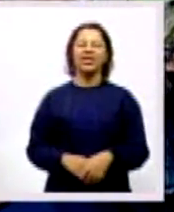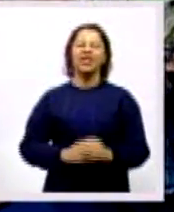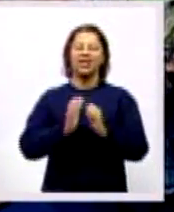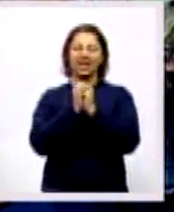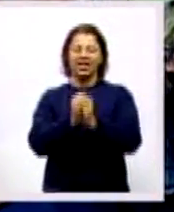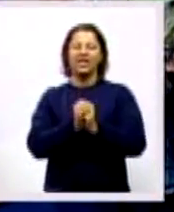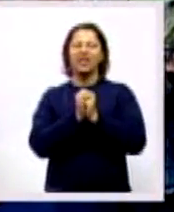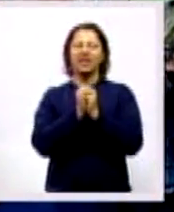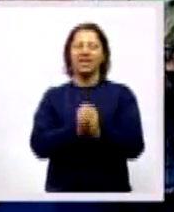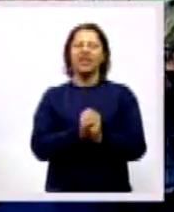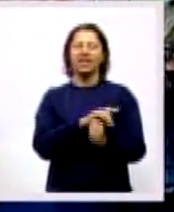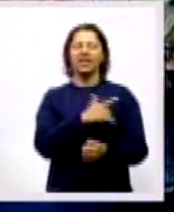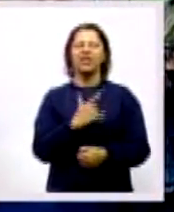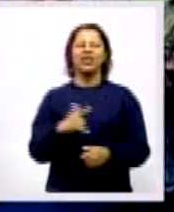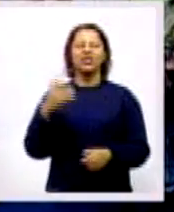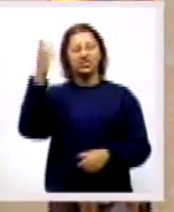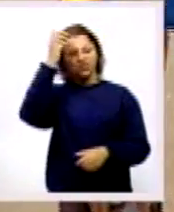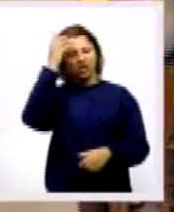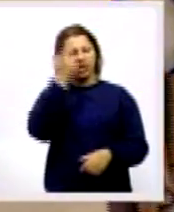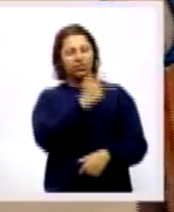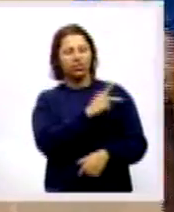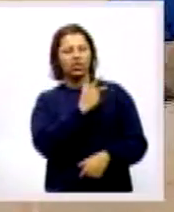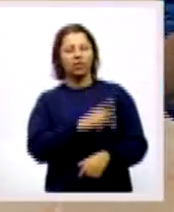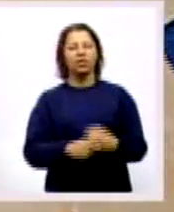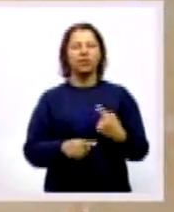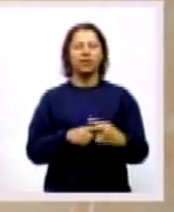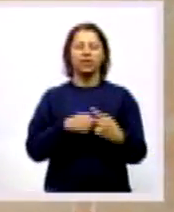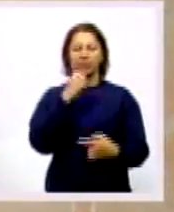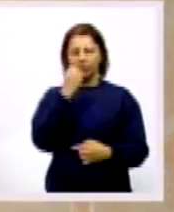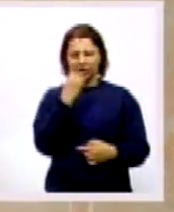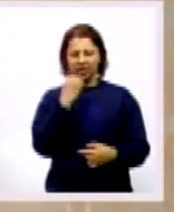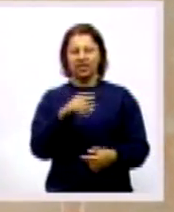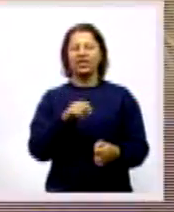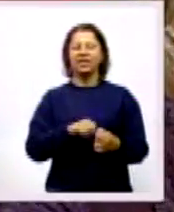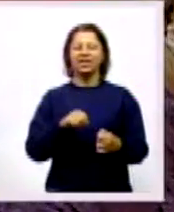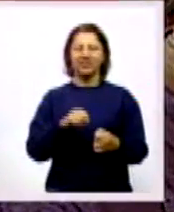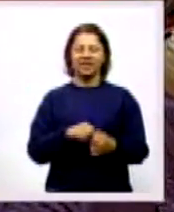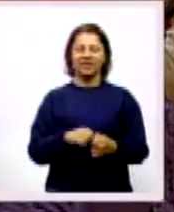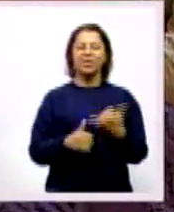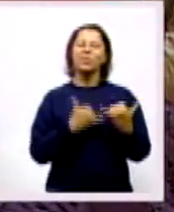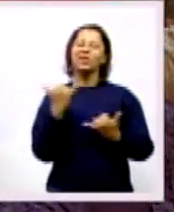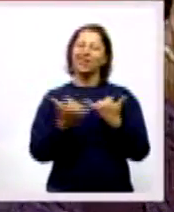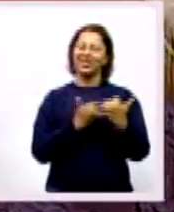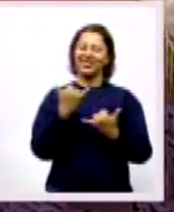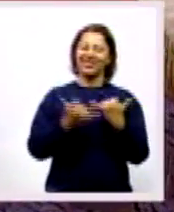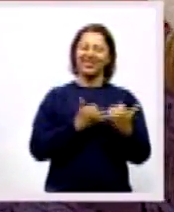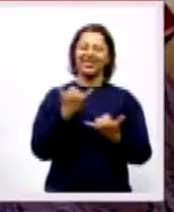olhando para ela. Ela não tinha culpa. Foi por bem que ela fez. Brincadeira.